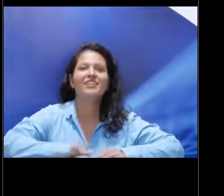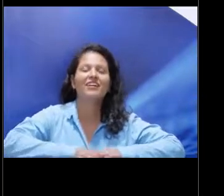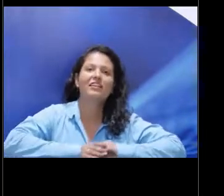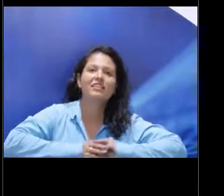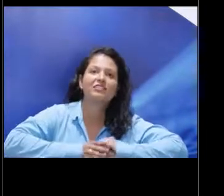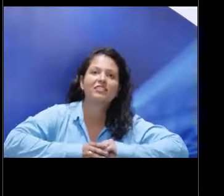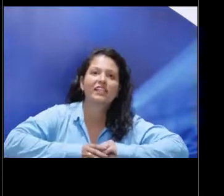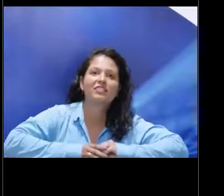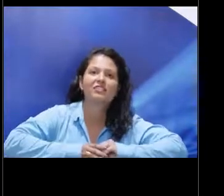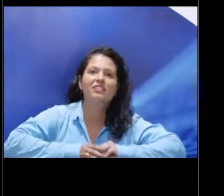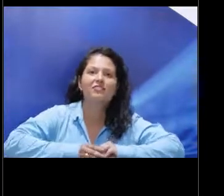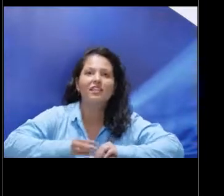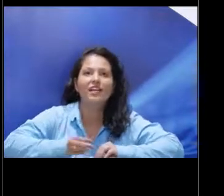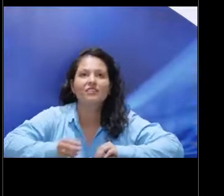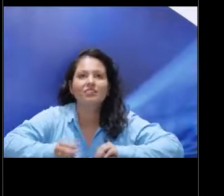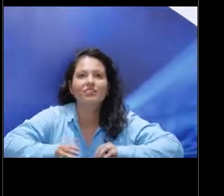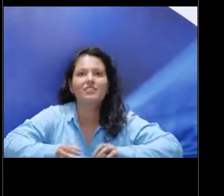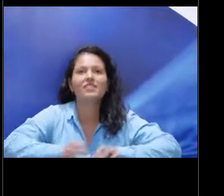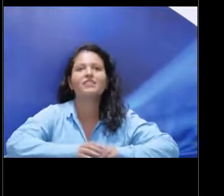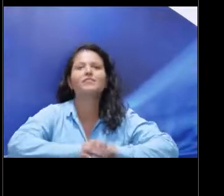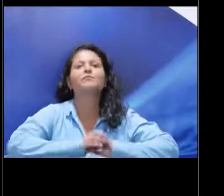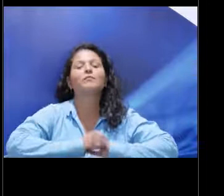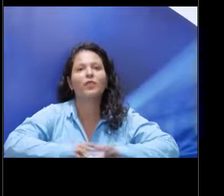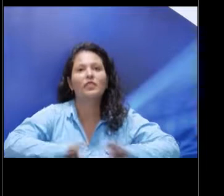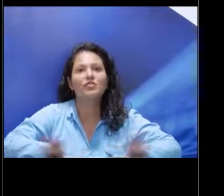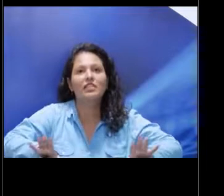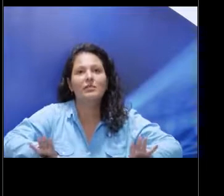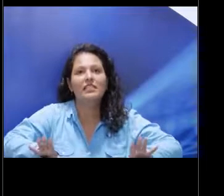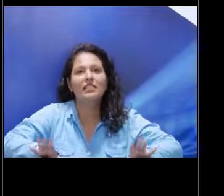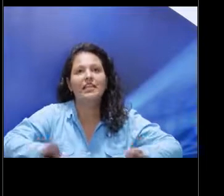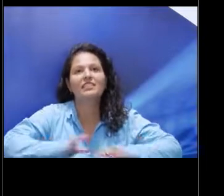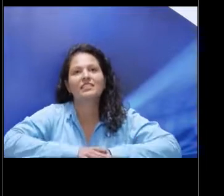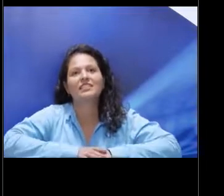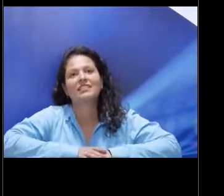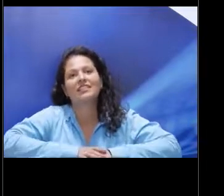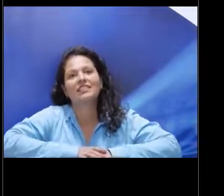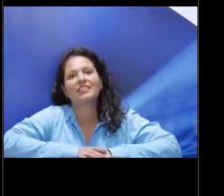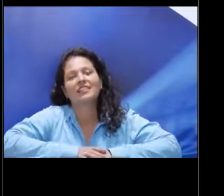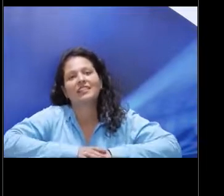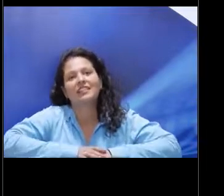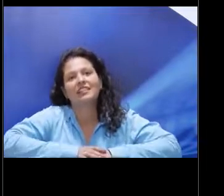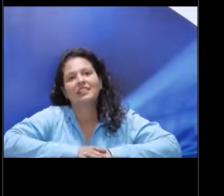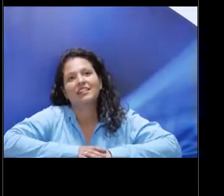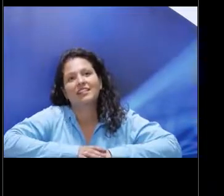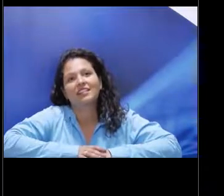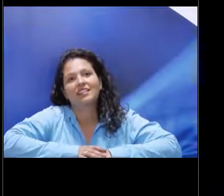leite. Ó, a linha do leite chegou lá 2/3, pode colher para silagem.